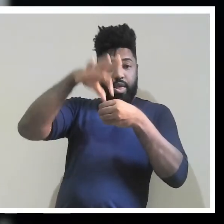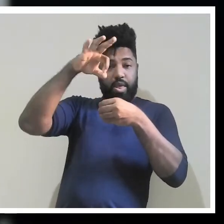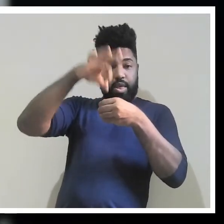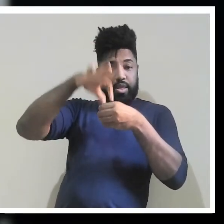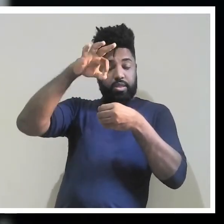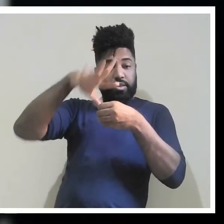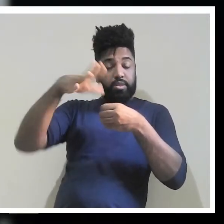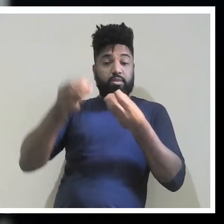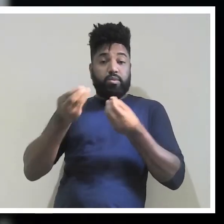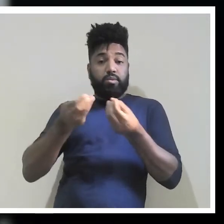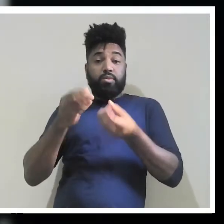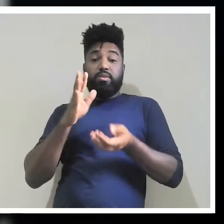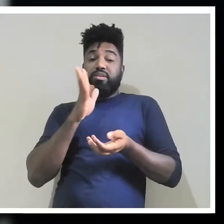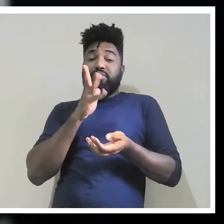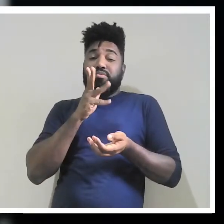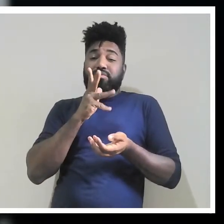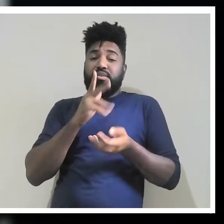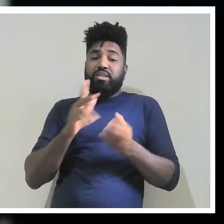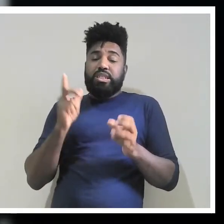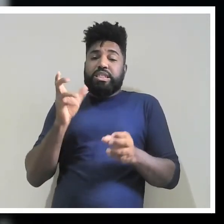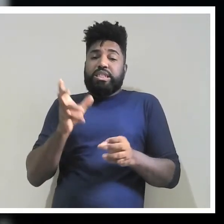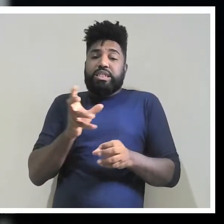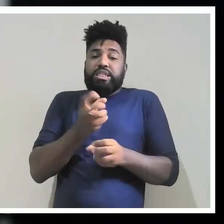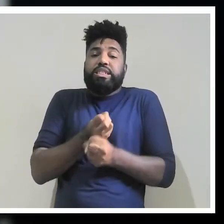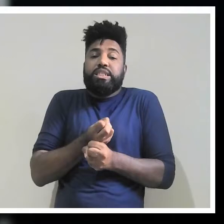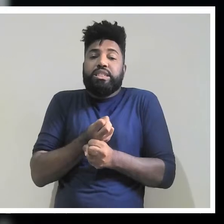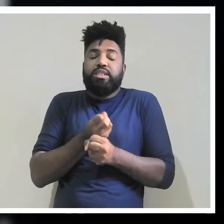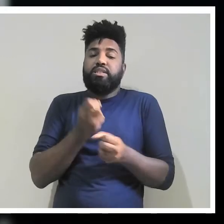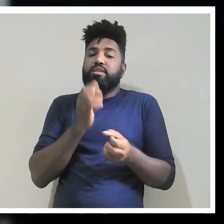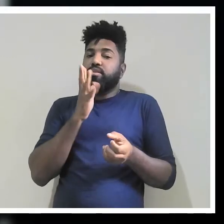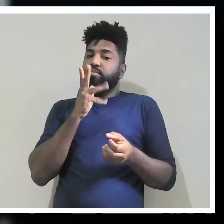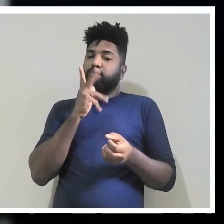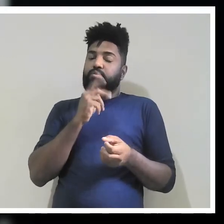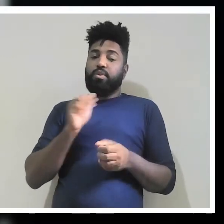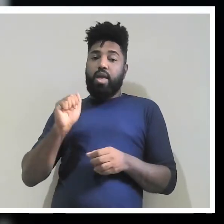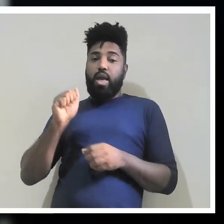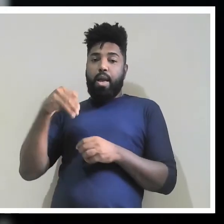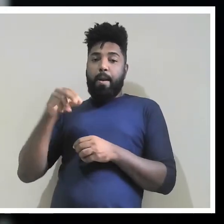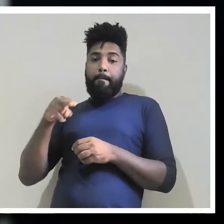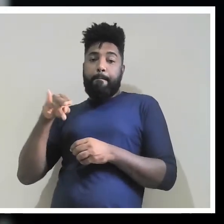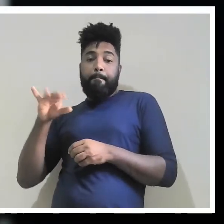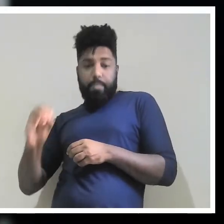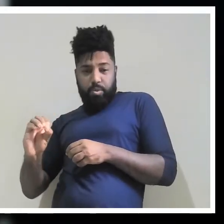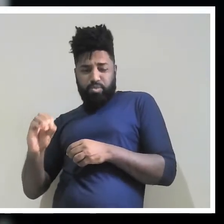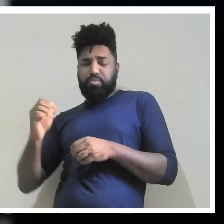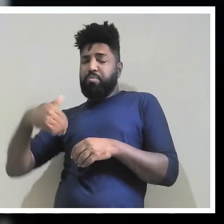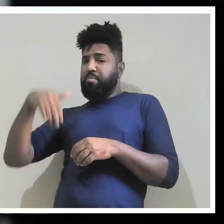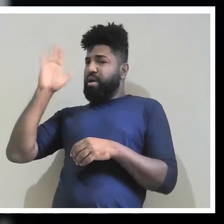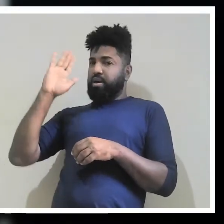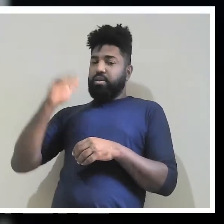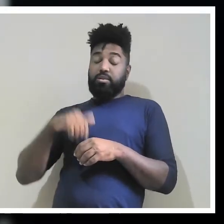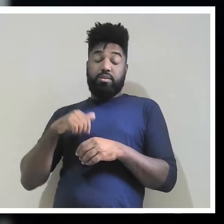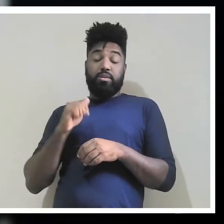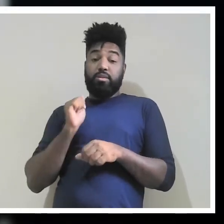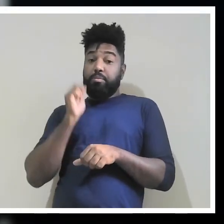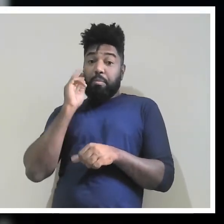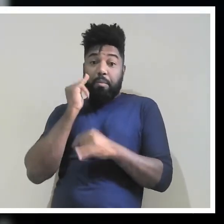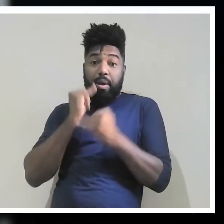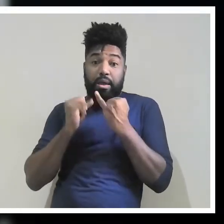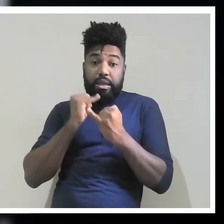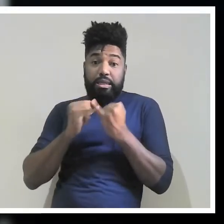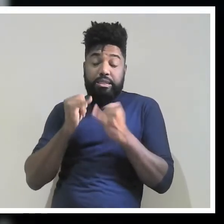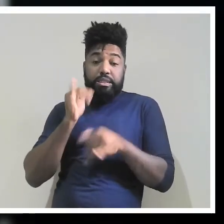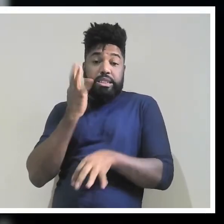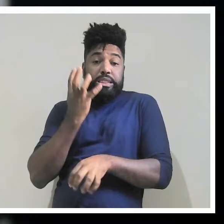demorar bastante para secar, viu? Nossa, ainda mais o cloreto de amônio. A impressão que dá é que ele não vai secar nunca. Ele seca